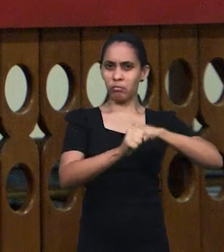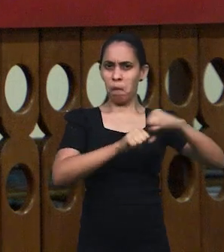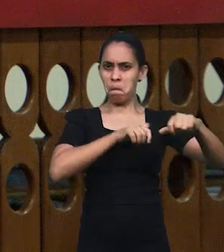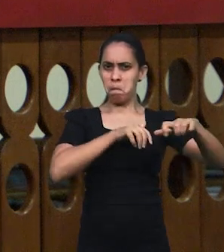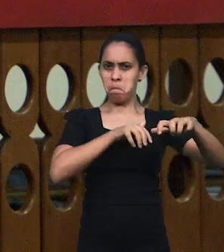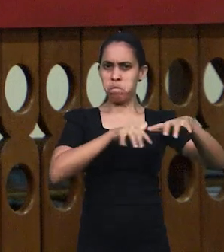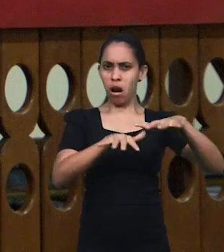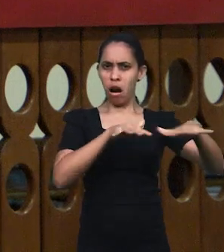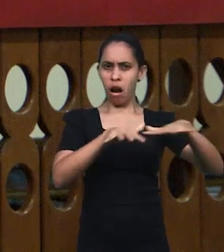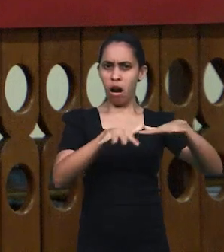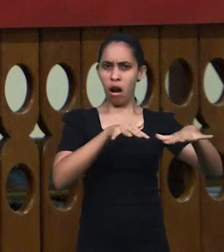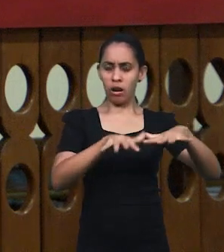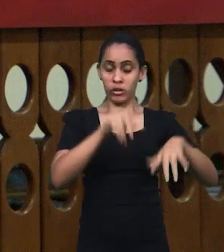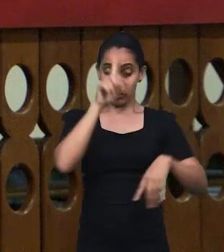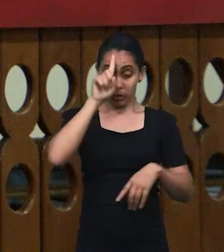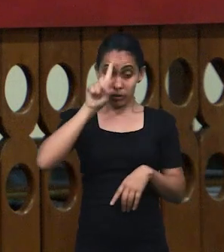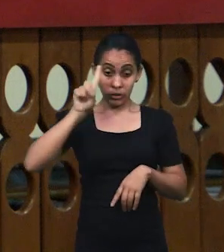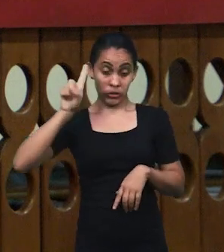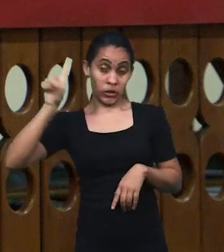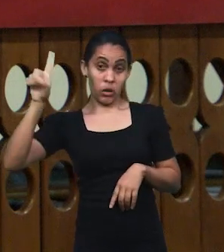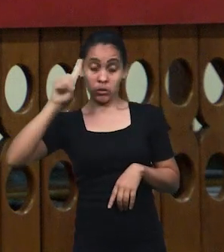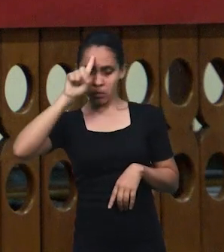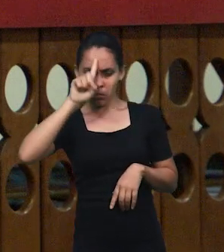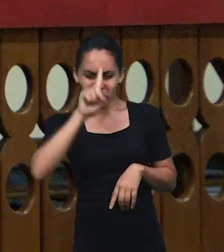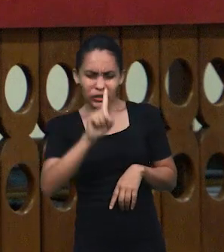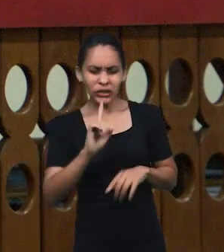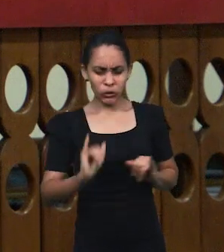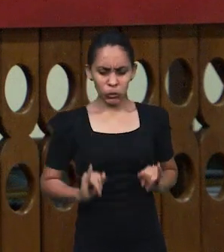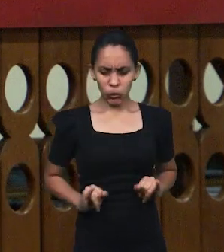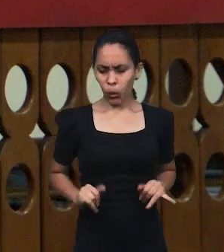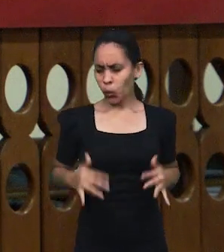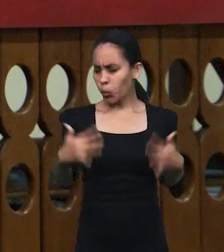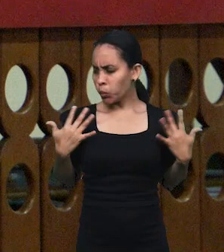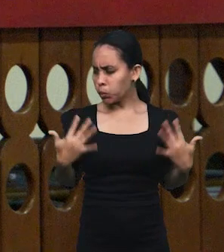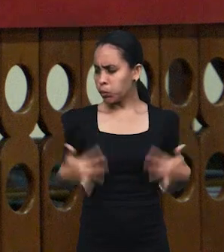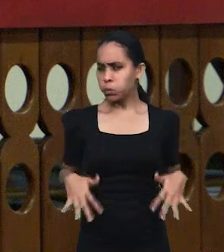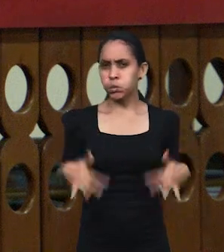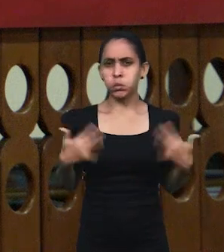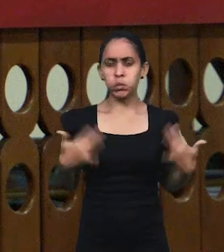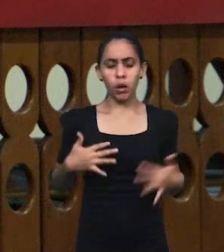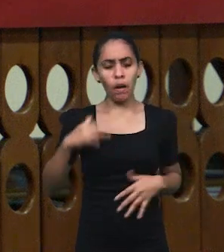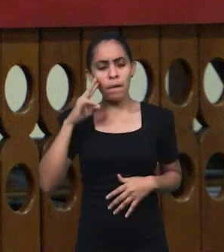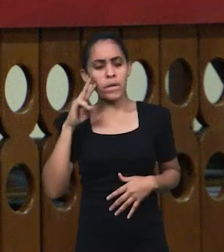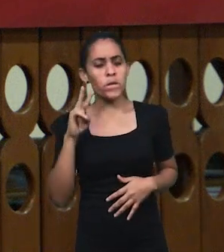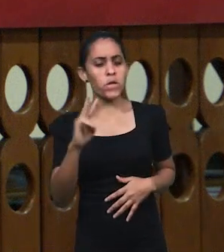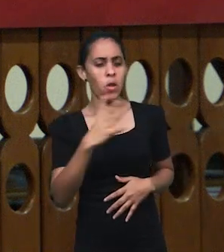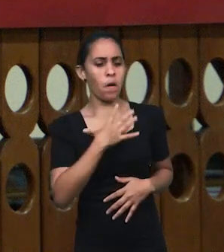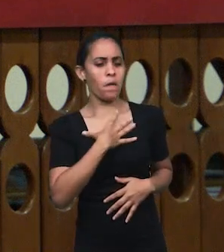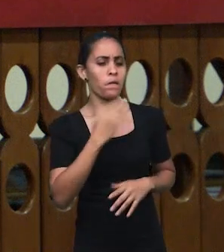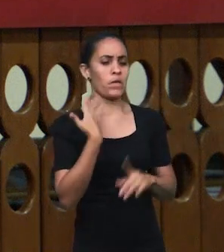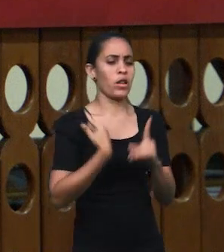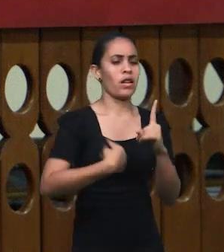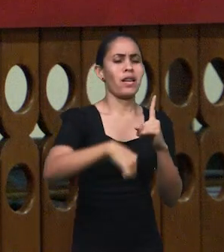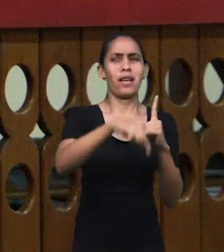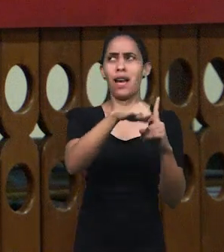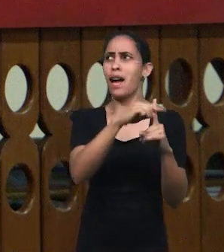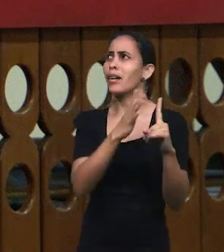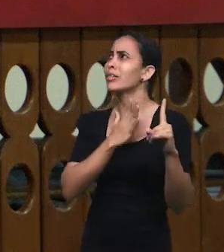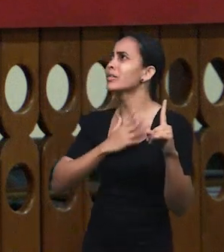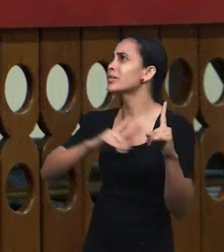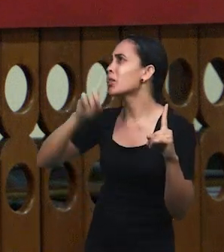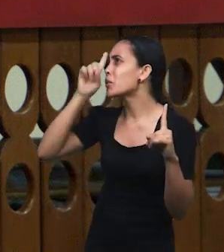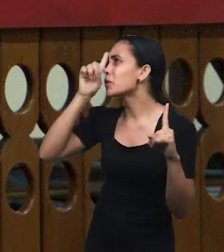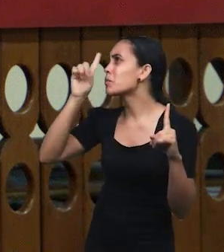Elas trincavam. Era como Deus mostrando o quanto estava sofrendo, vendo o filho na cruz clamar: Deus